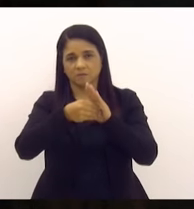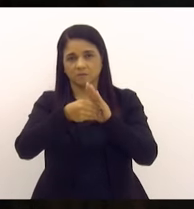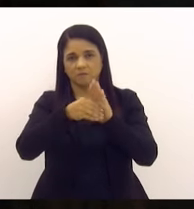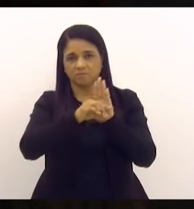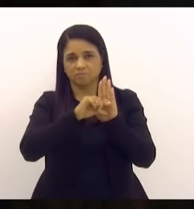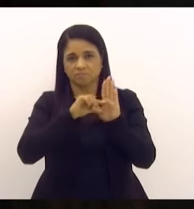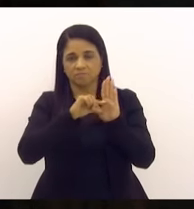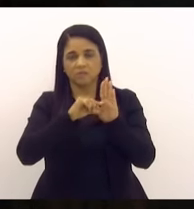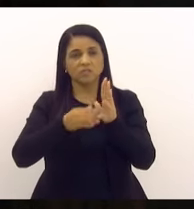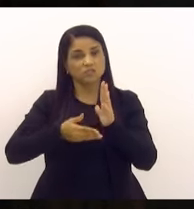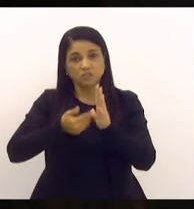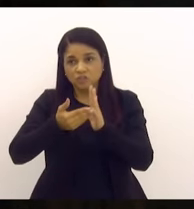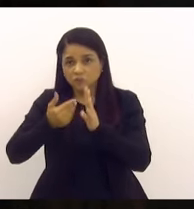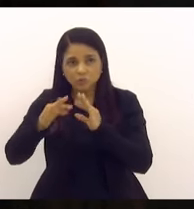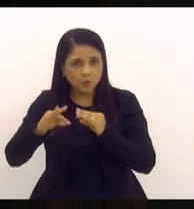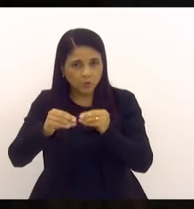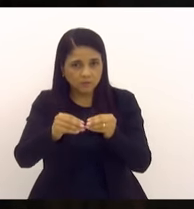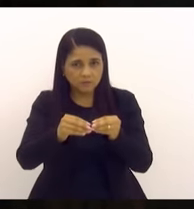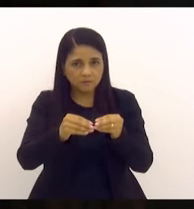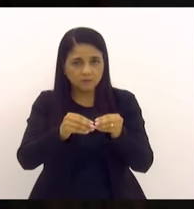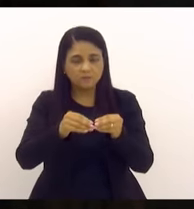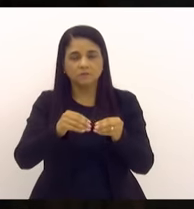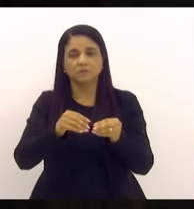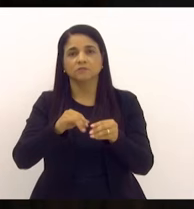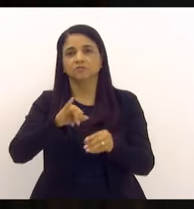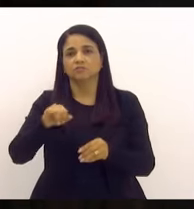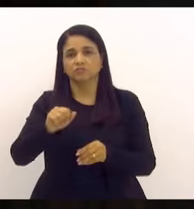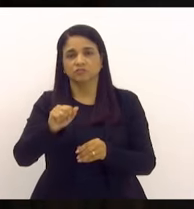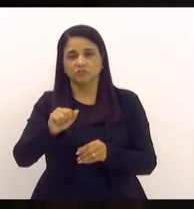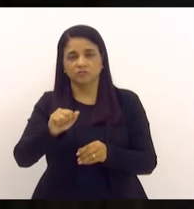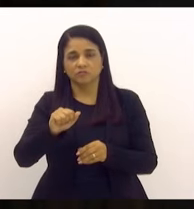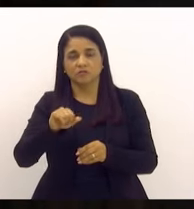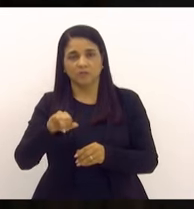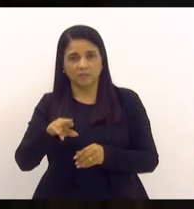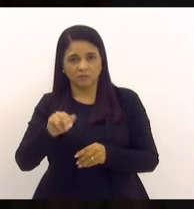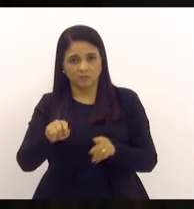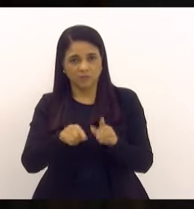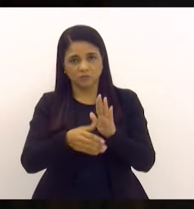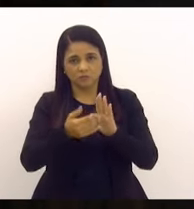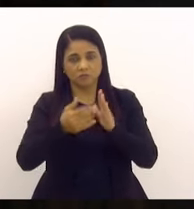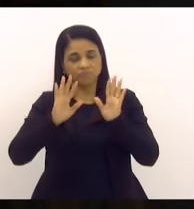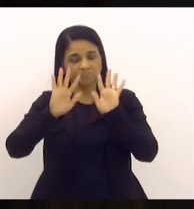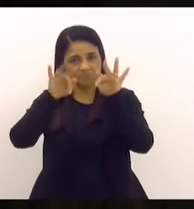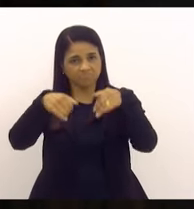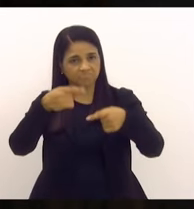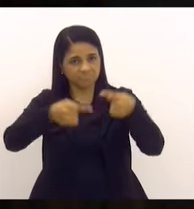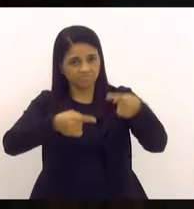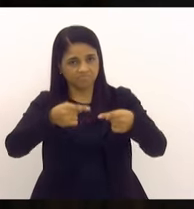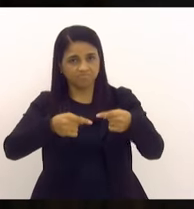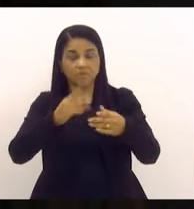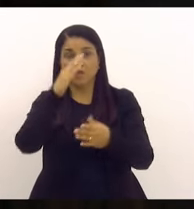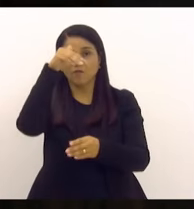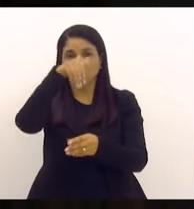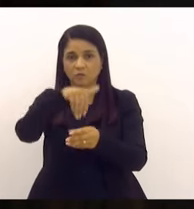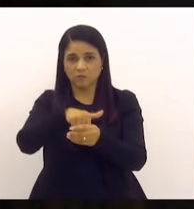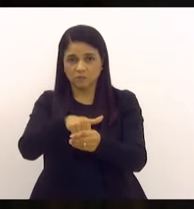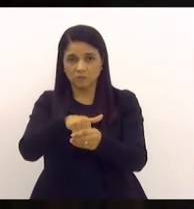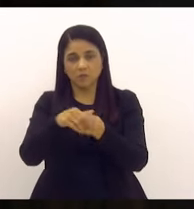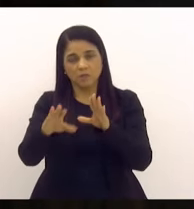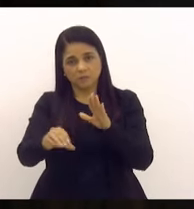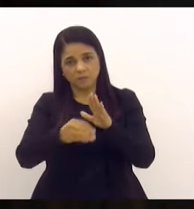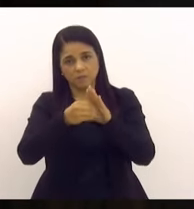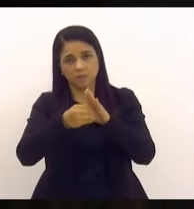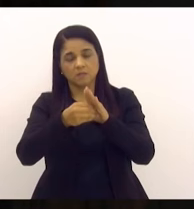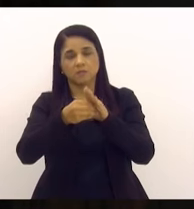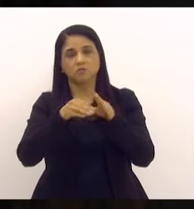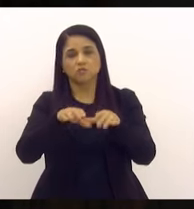também retirou todas retiradas. Então, não havendo quem queira discutir, encerrada a discussão. Em votação, as emendas da